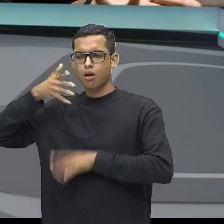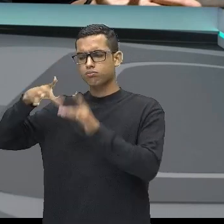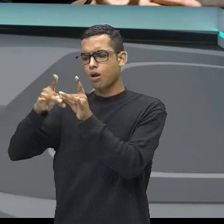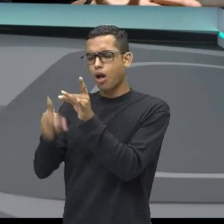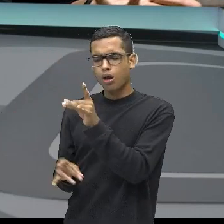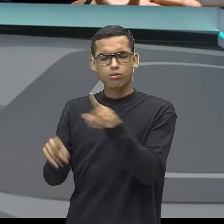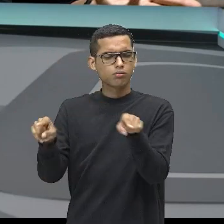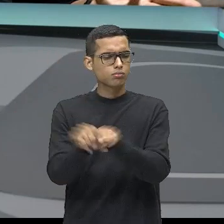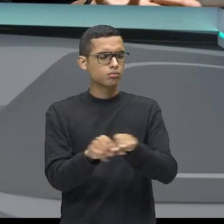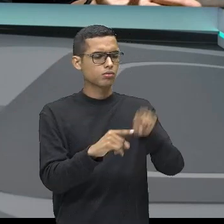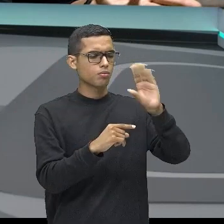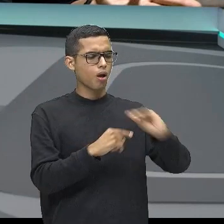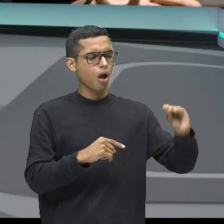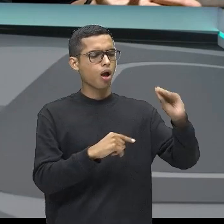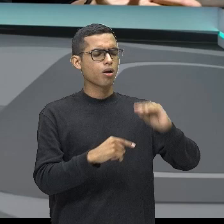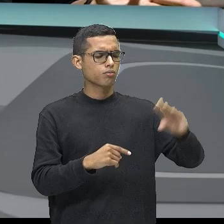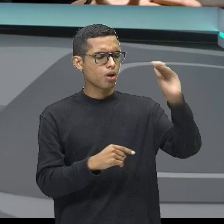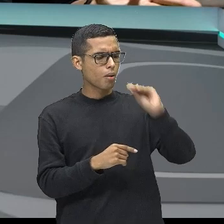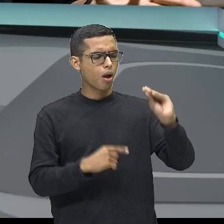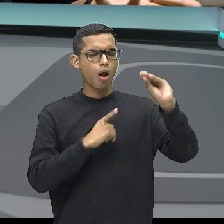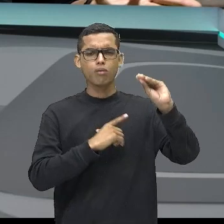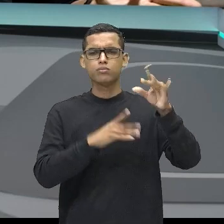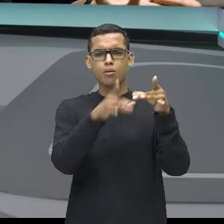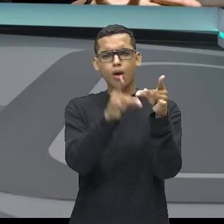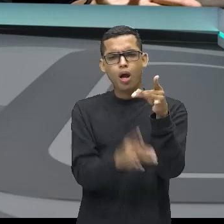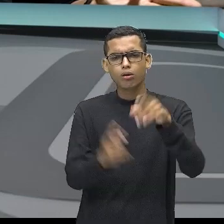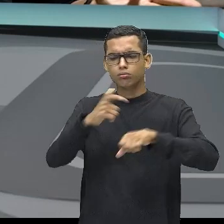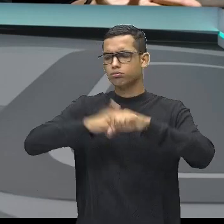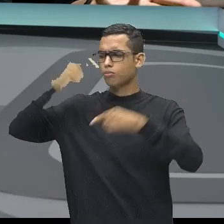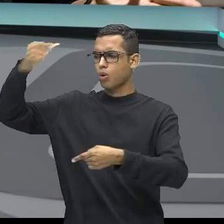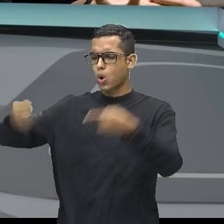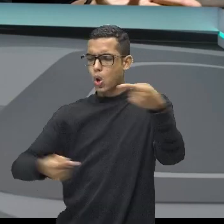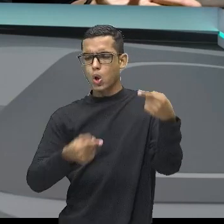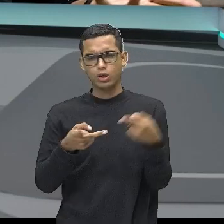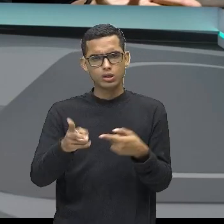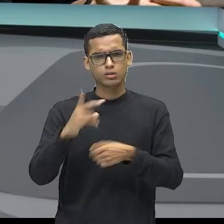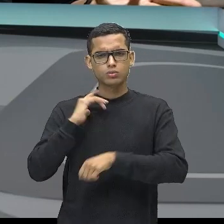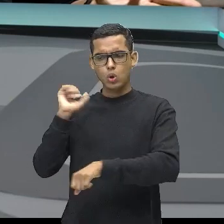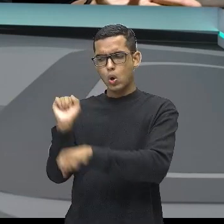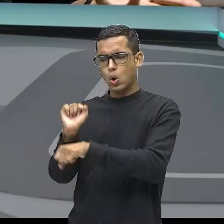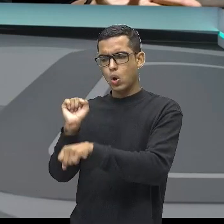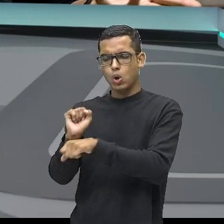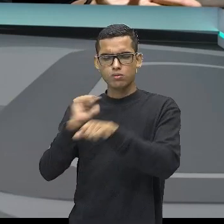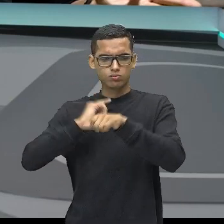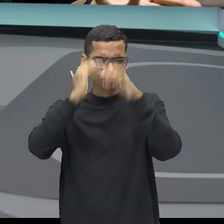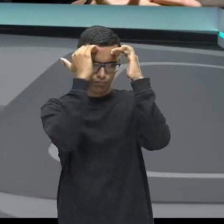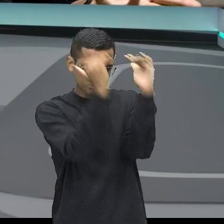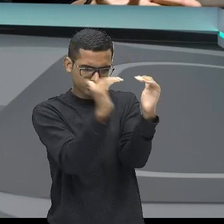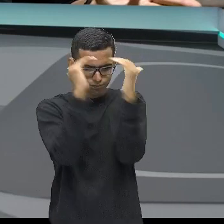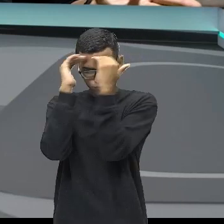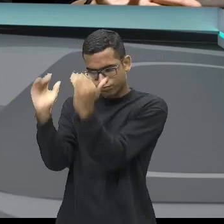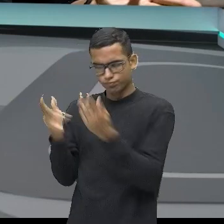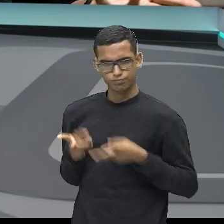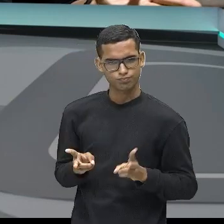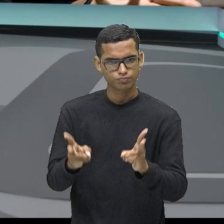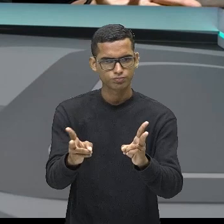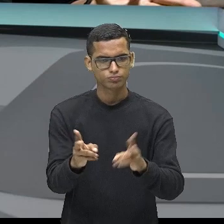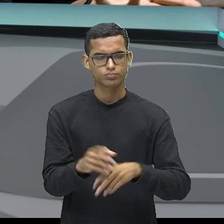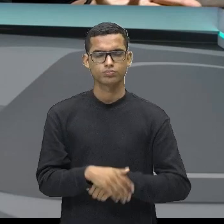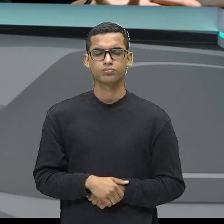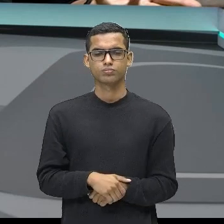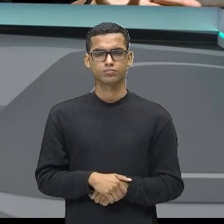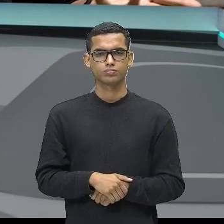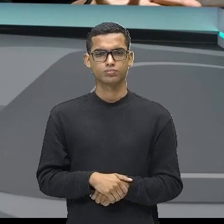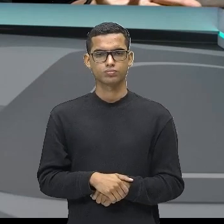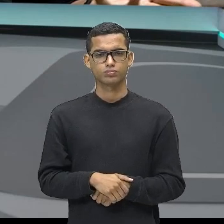Então eles não interromperam um ao outro, sempre esperaram o outro participante terminar a sua fala para poder falar. Então